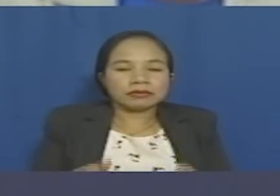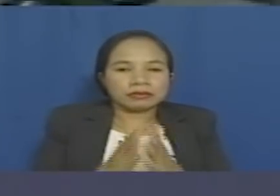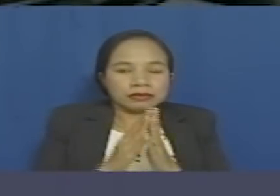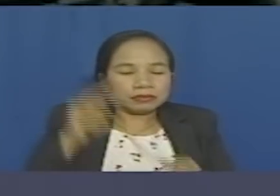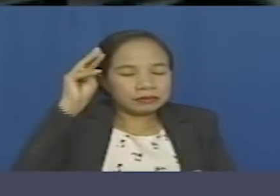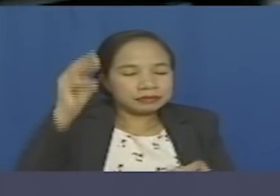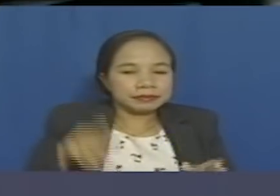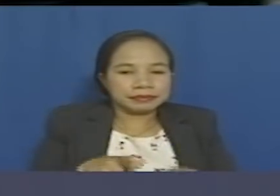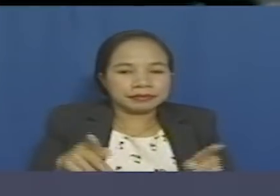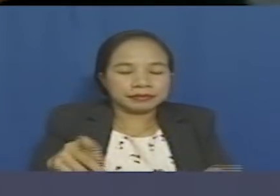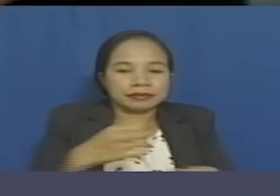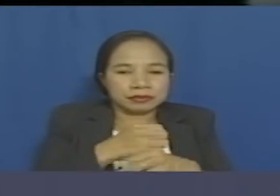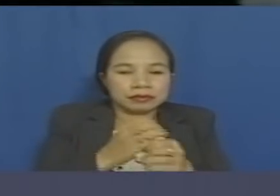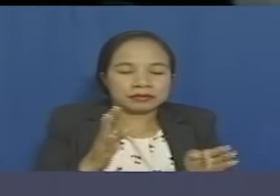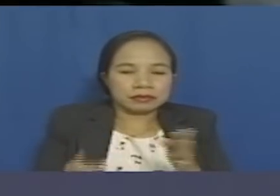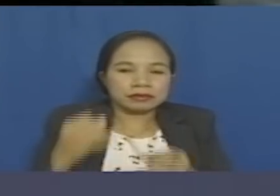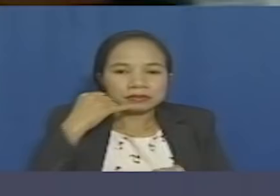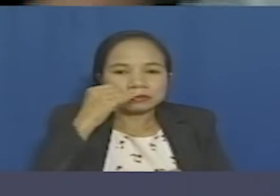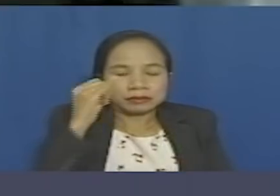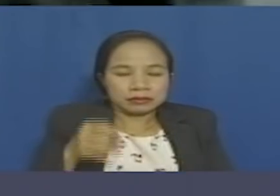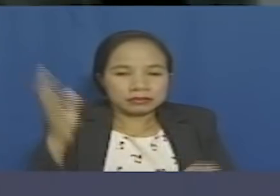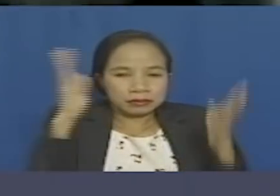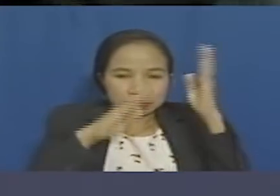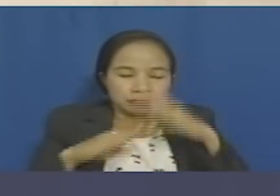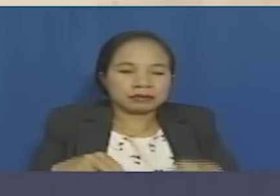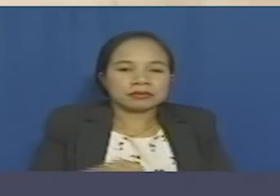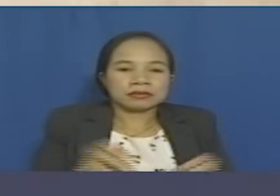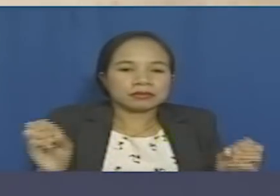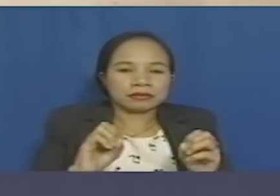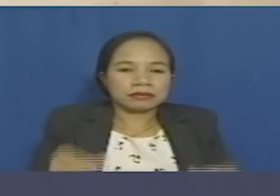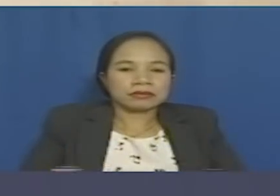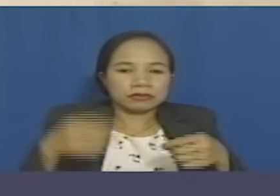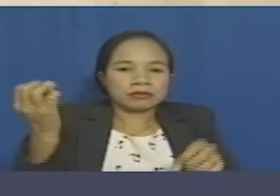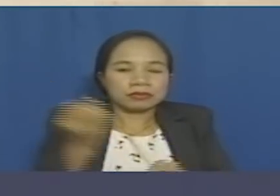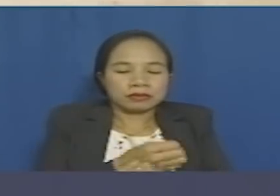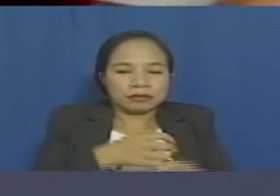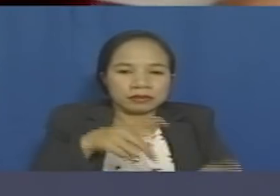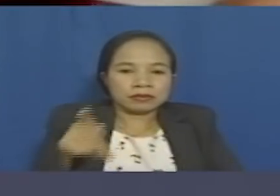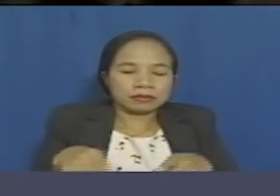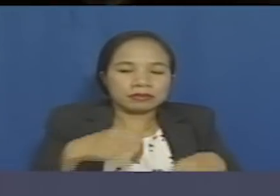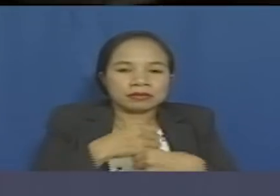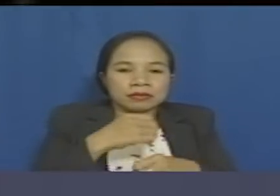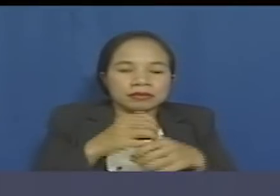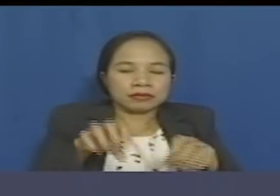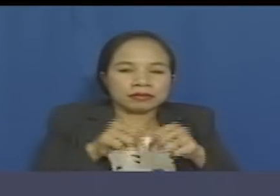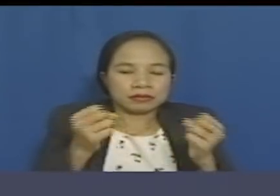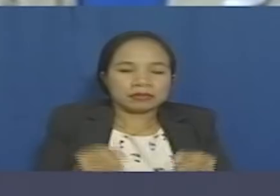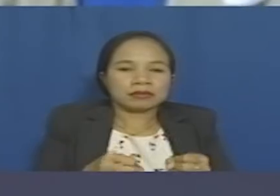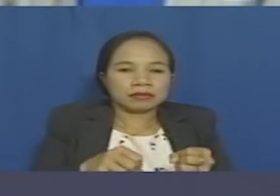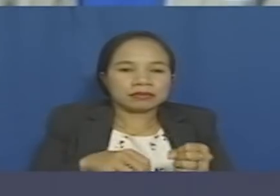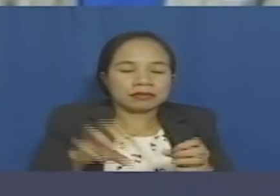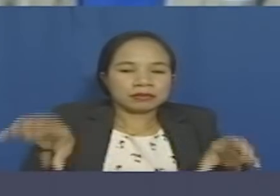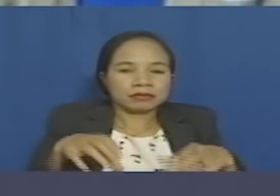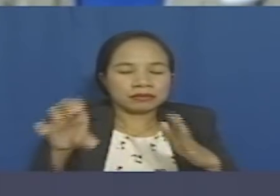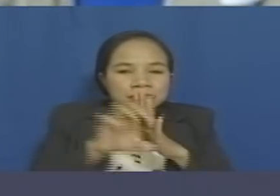Ministério Público atu acelera processo investigação ba caso ne hori la fo oportunidade ba ema ne be maka atu estraga instituição estado.